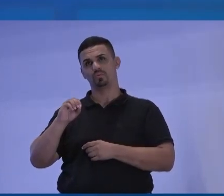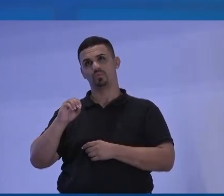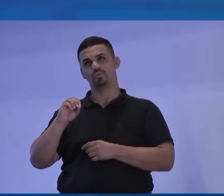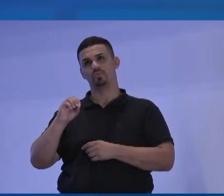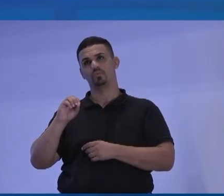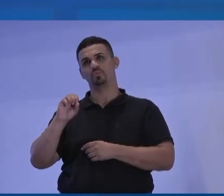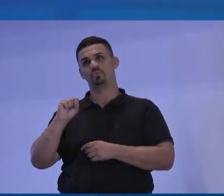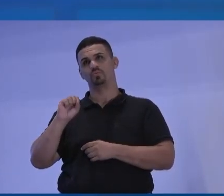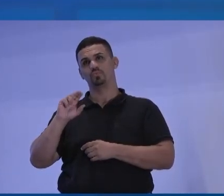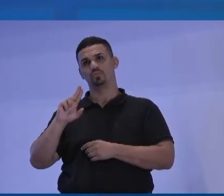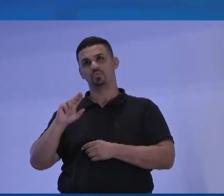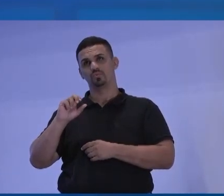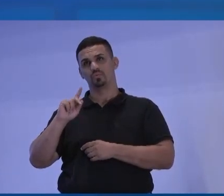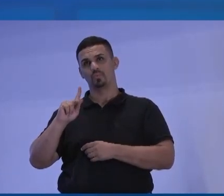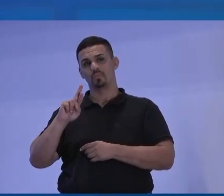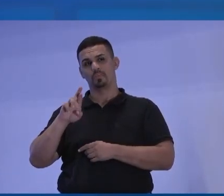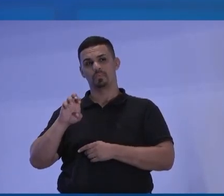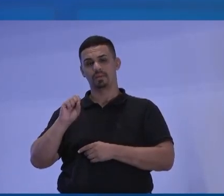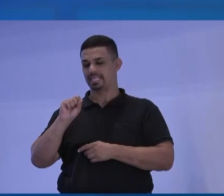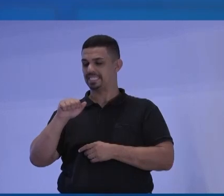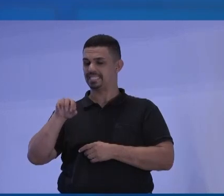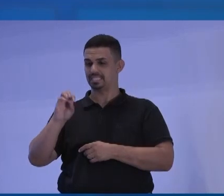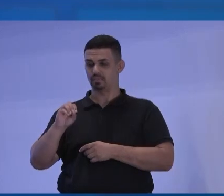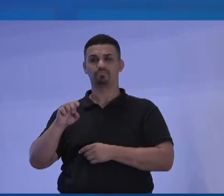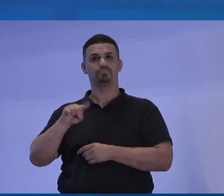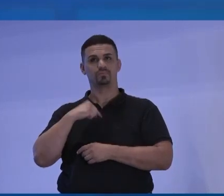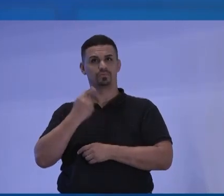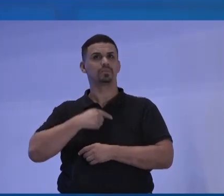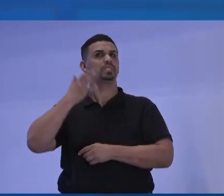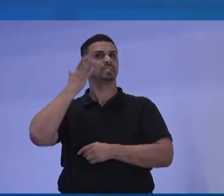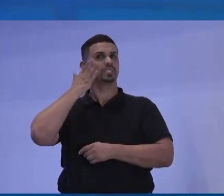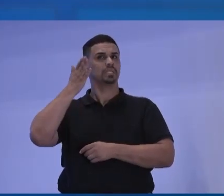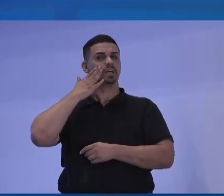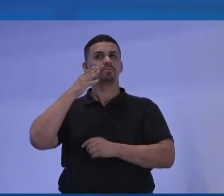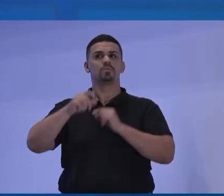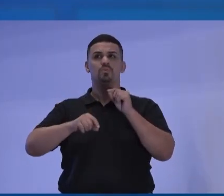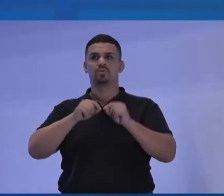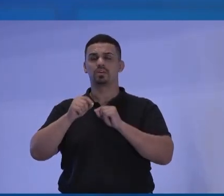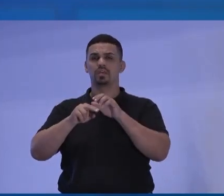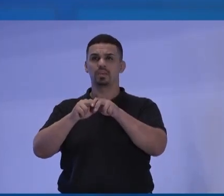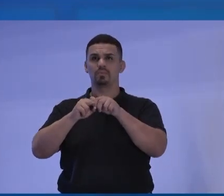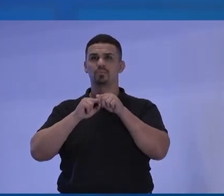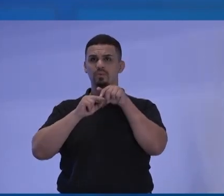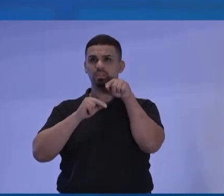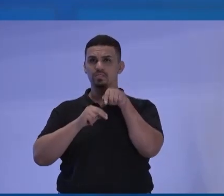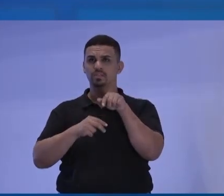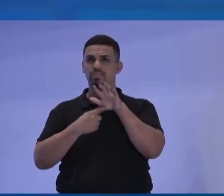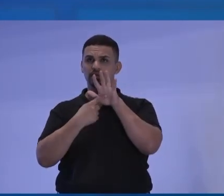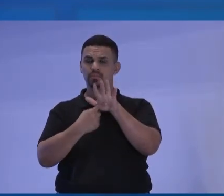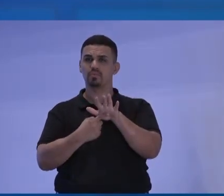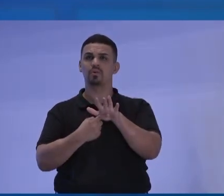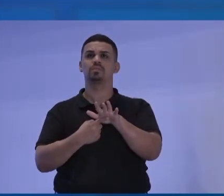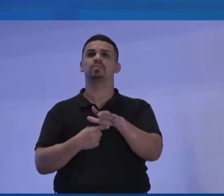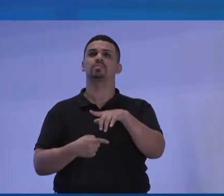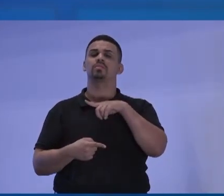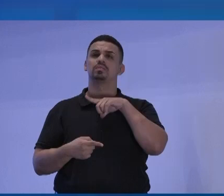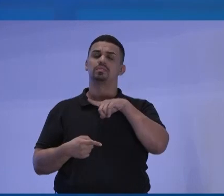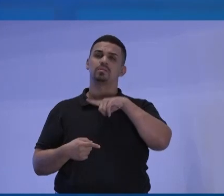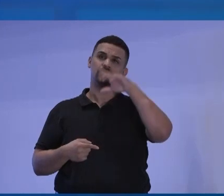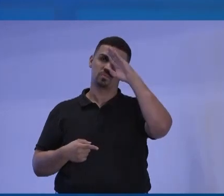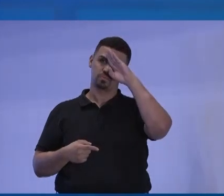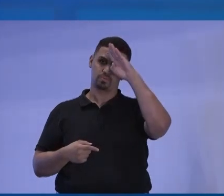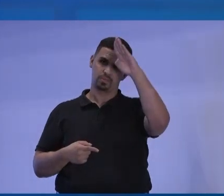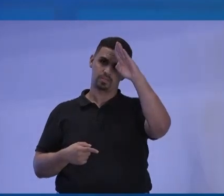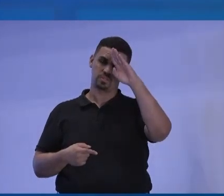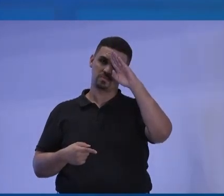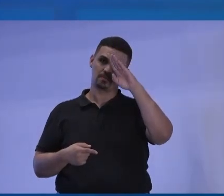autoimunes e inflamatórias. Nós sabemos, por essa meta-análise exposta aí, que é um dos principais